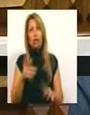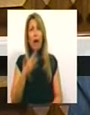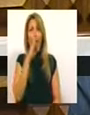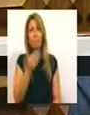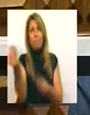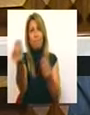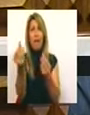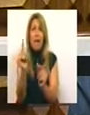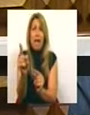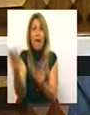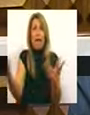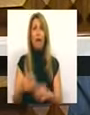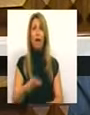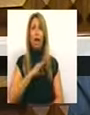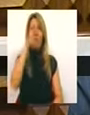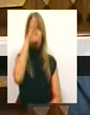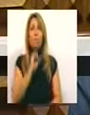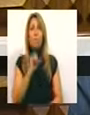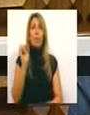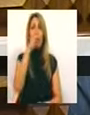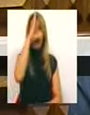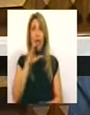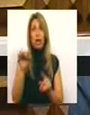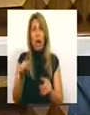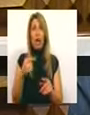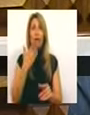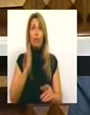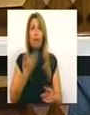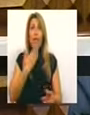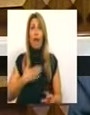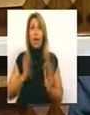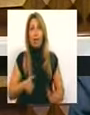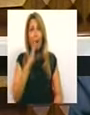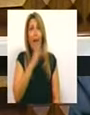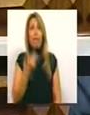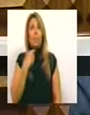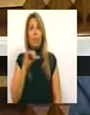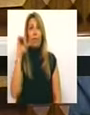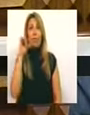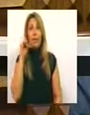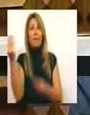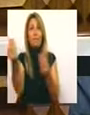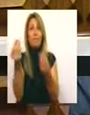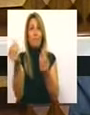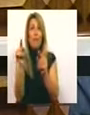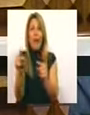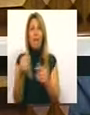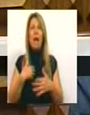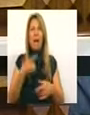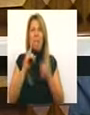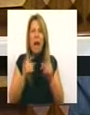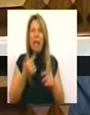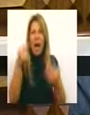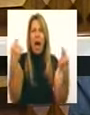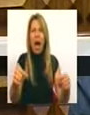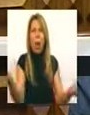graçolas a que o Sr. Primeiro-Ministro também já nos habituou aqui nos debates quinzenais, não têm grande piada, sabe, Sr. Ministro? A sua obrigação, enquanto Ministro